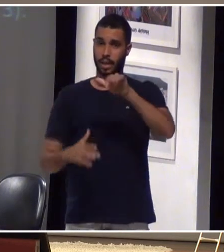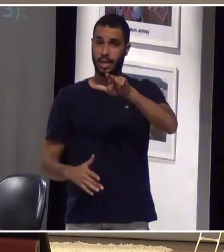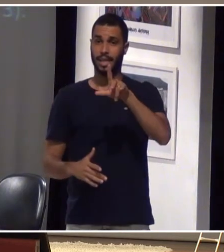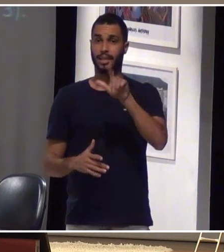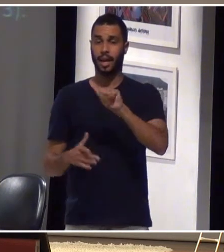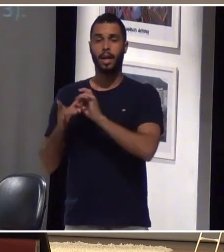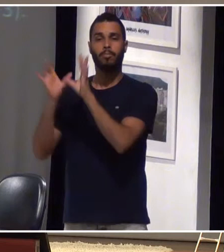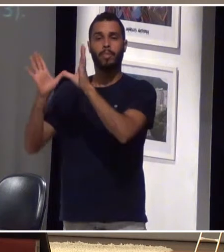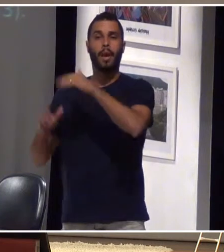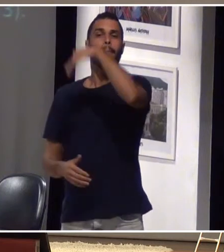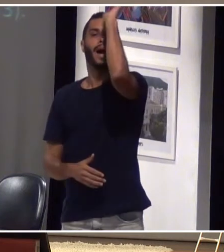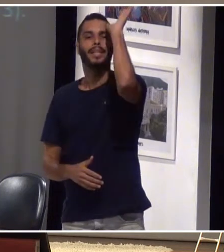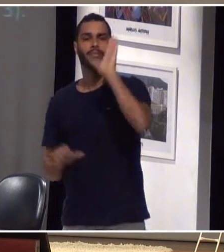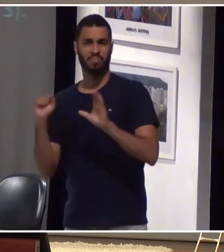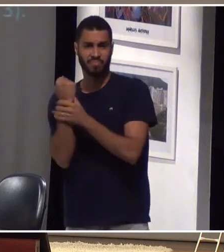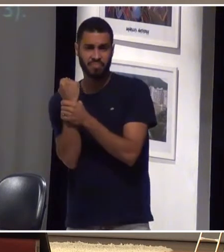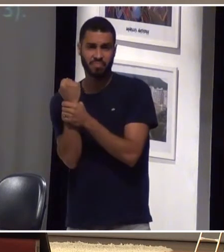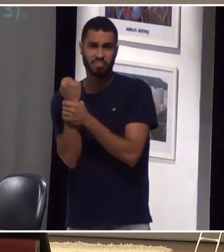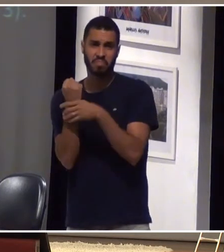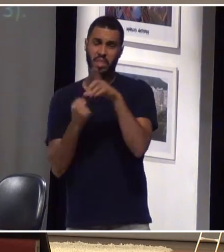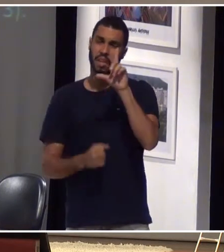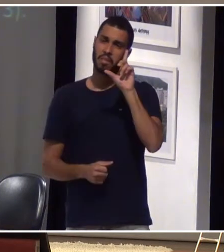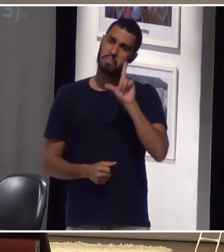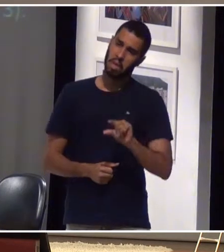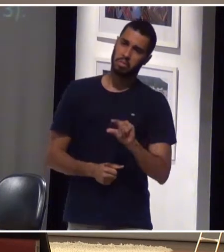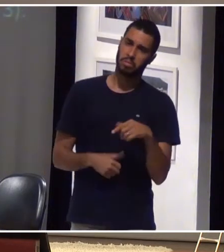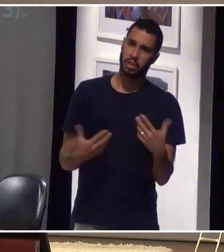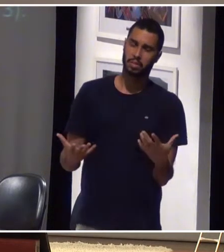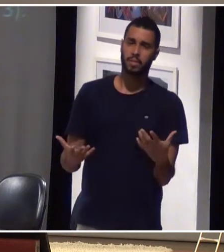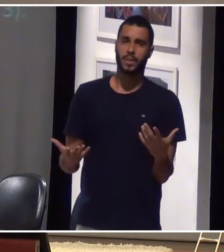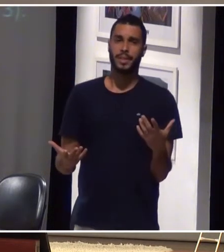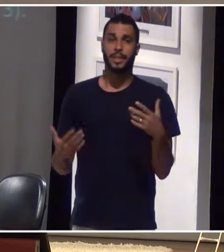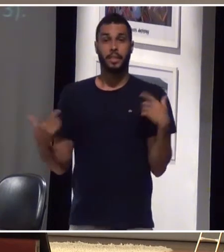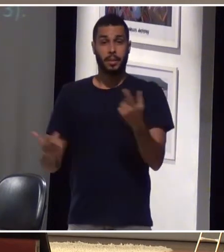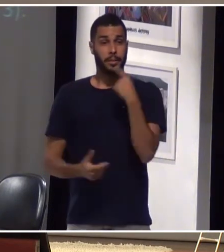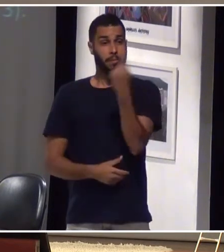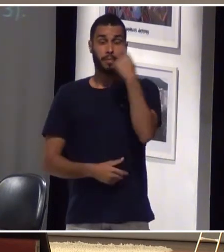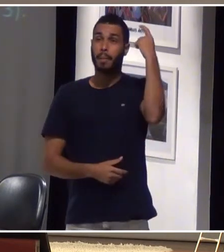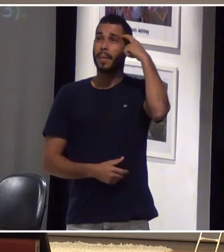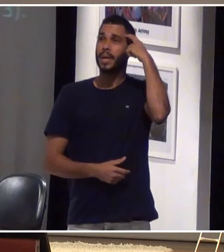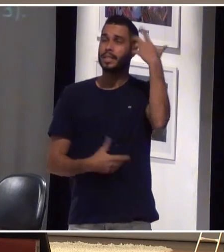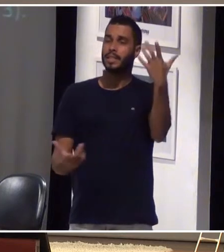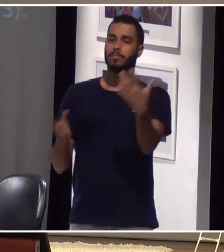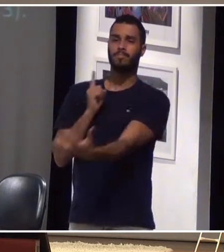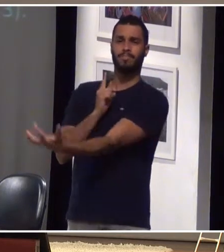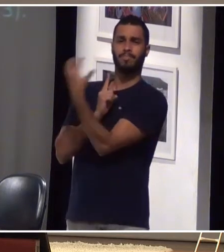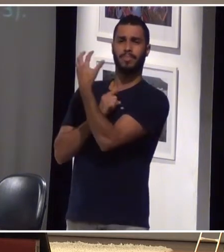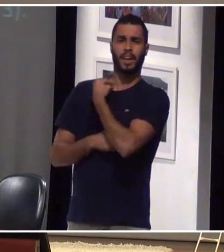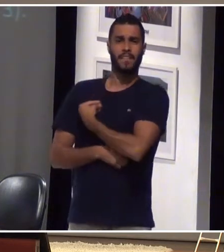mais liberdade e menos segurança. E isso são questões que afetam a vida de um